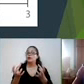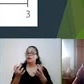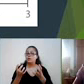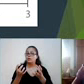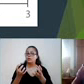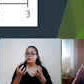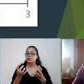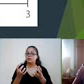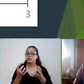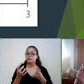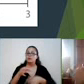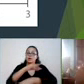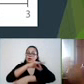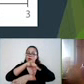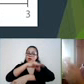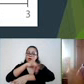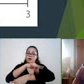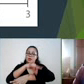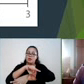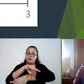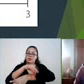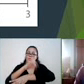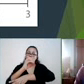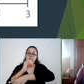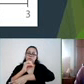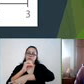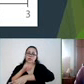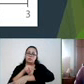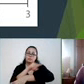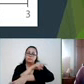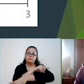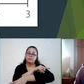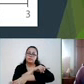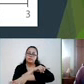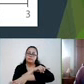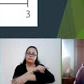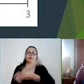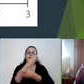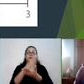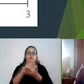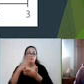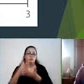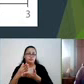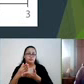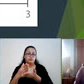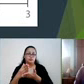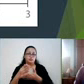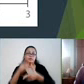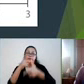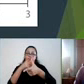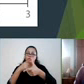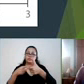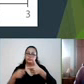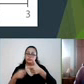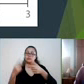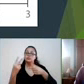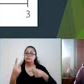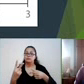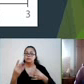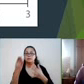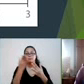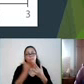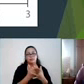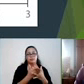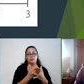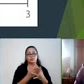quero para cá do zero. Então eu vou dividir ele em duas partes iguais. Então eu vou dividir exatamente na